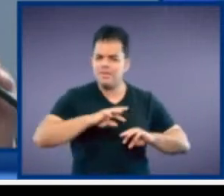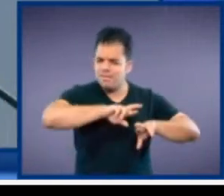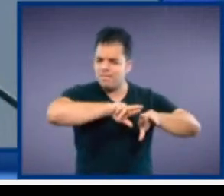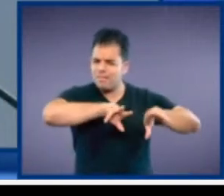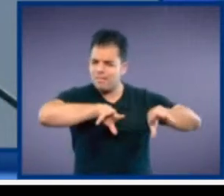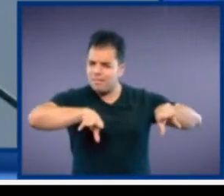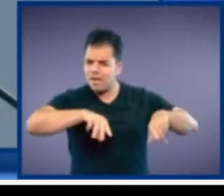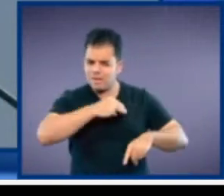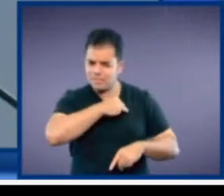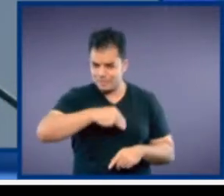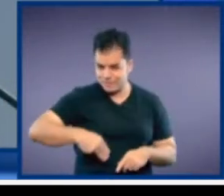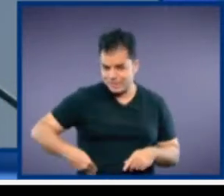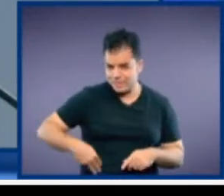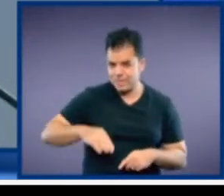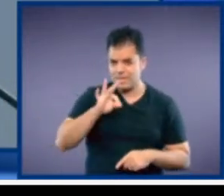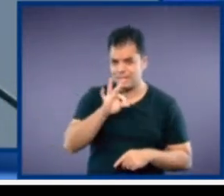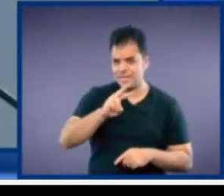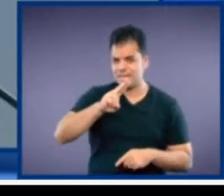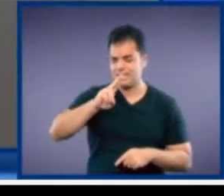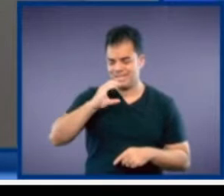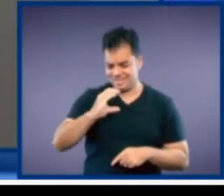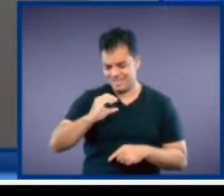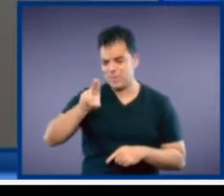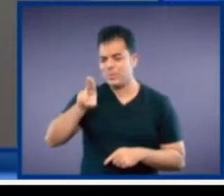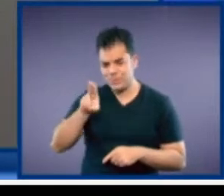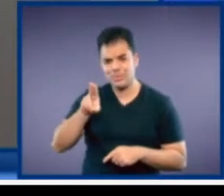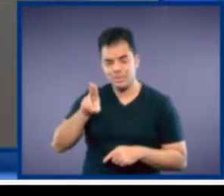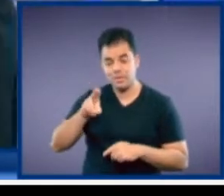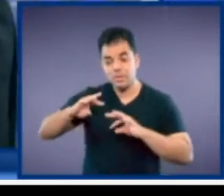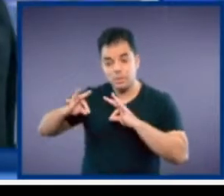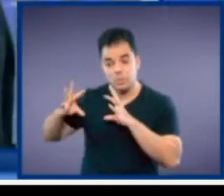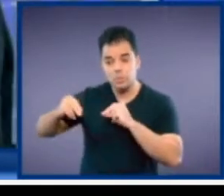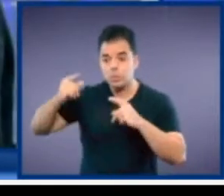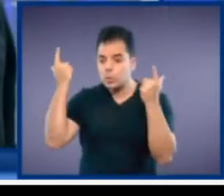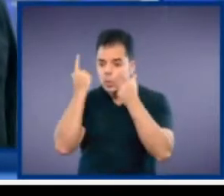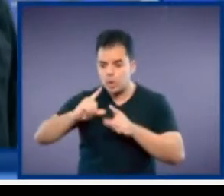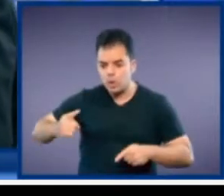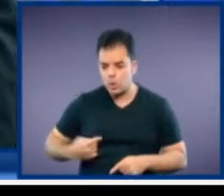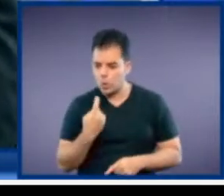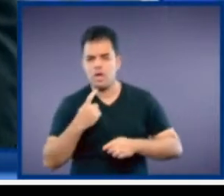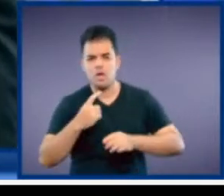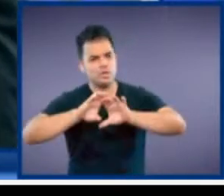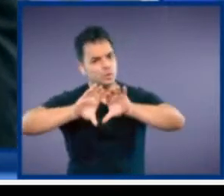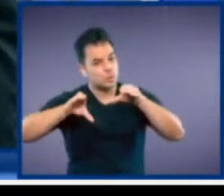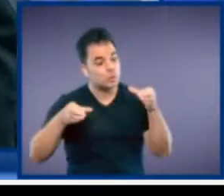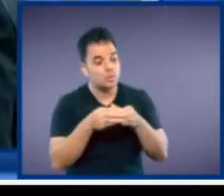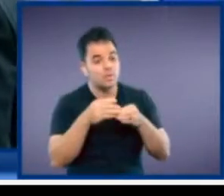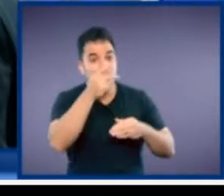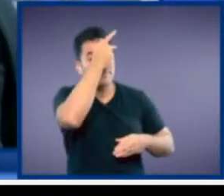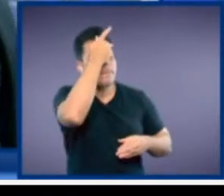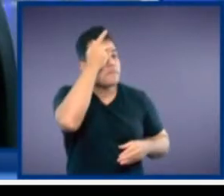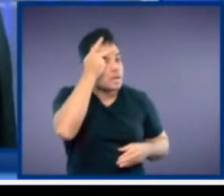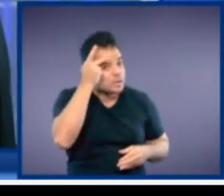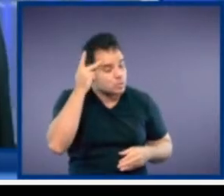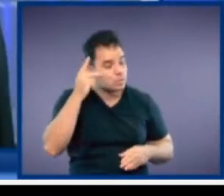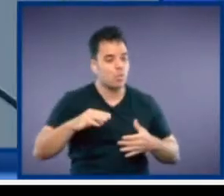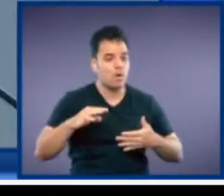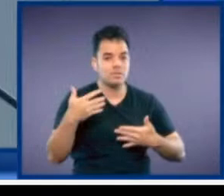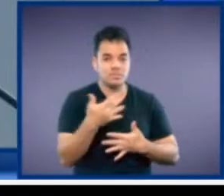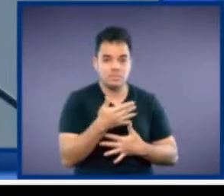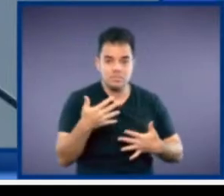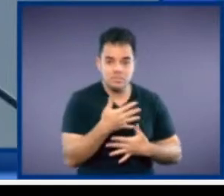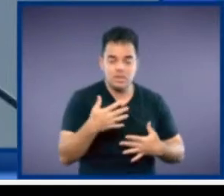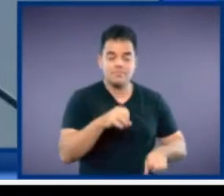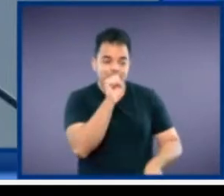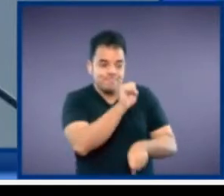senhores, é uma conquista absolutamente coletiva. Os moradores da região metropolitana de Belo Horizonte aguardam a linha 2 do